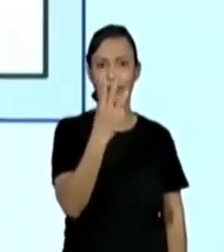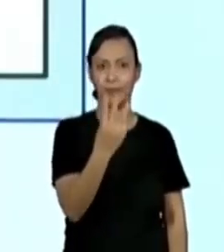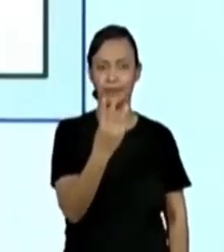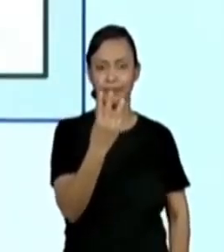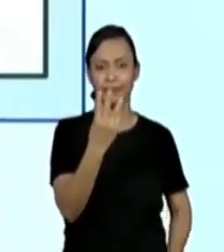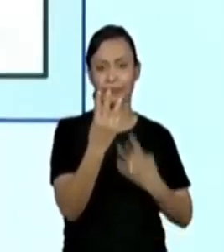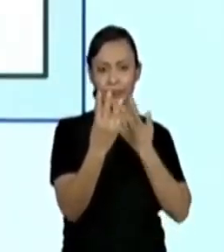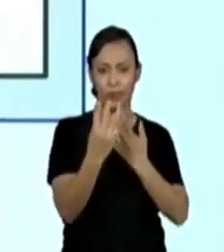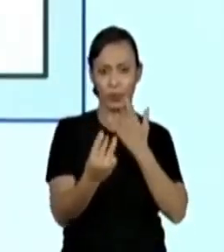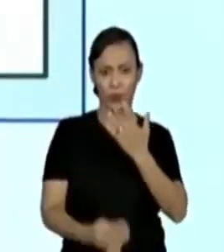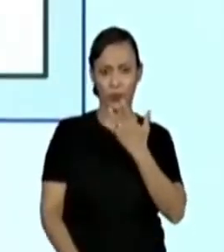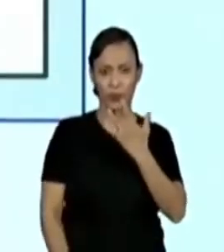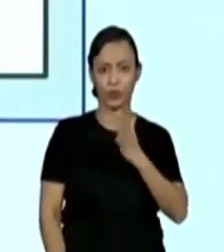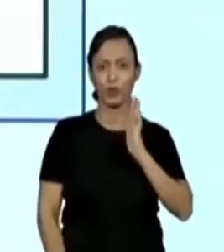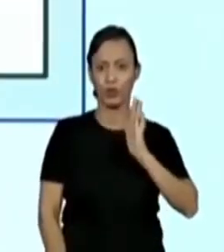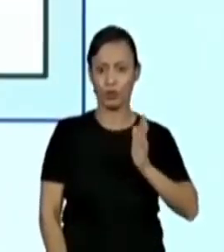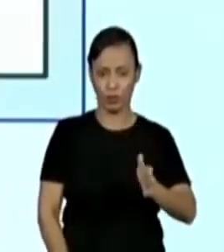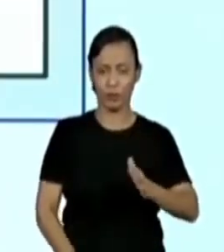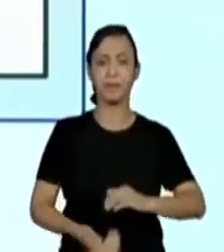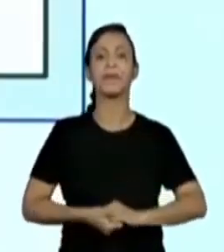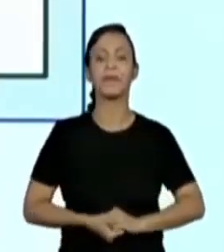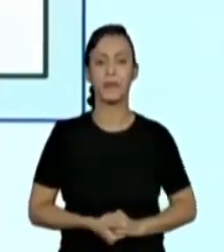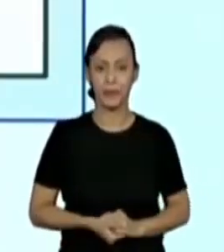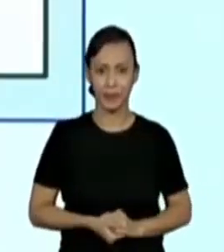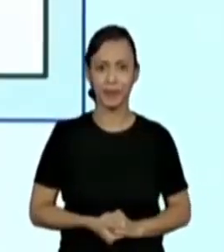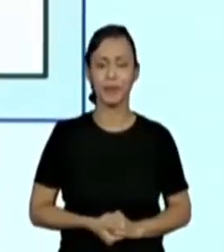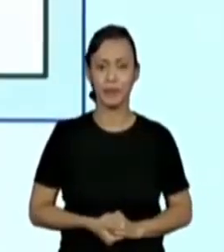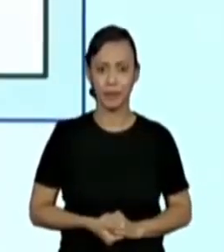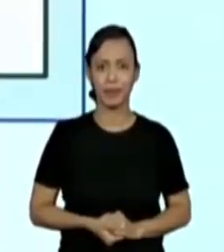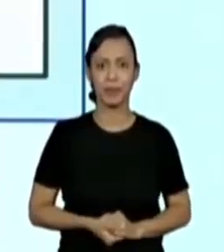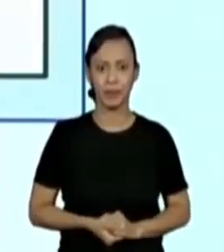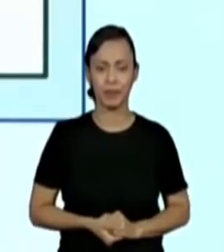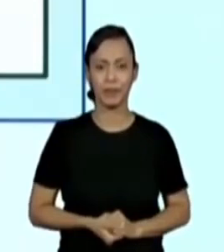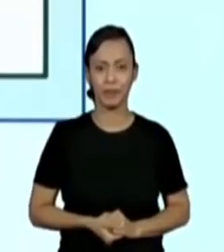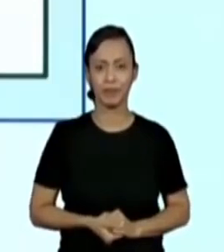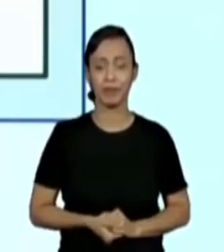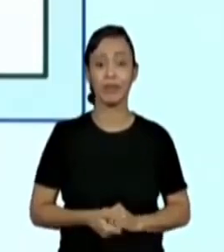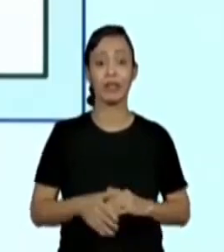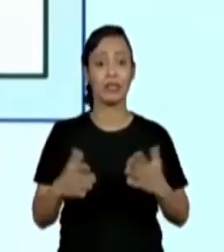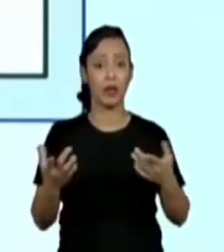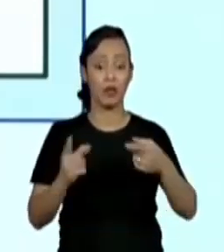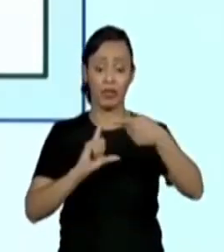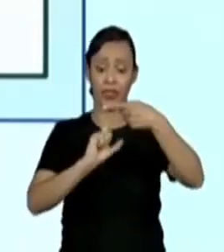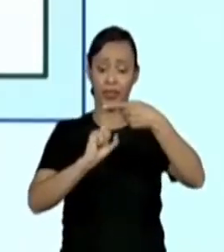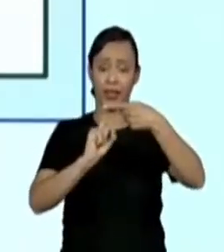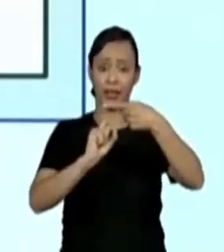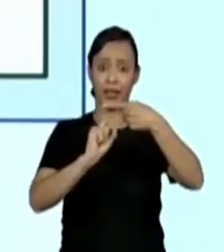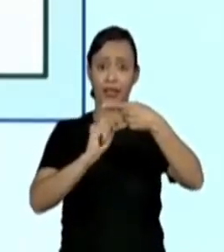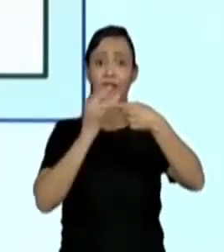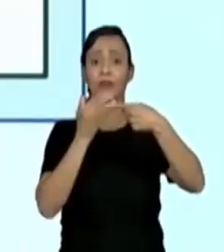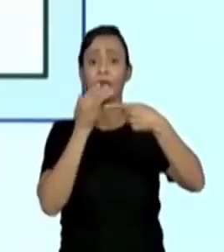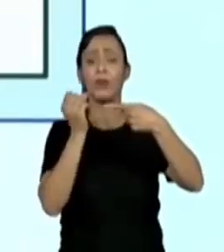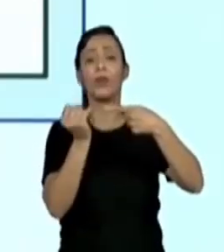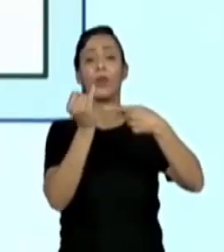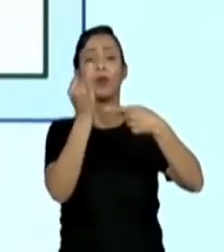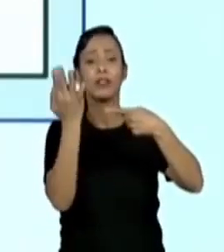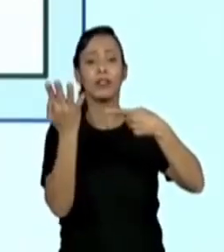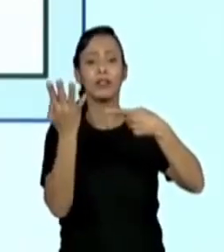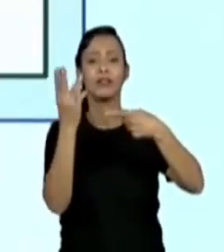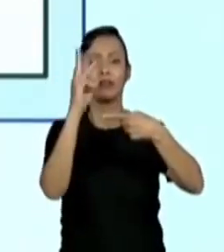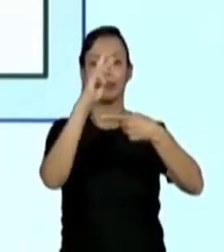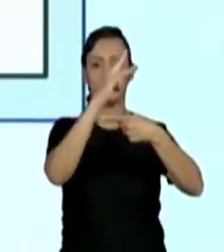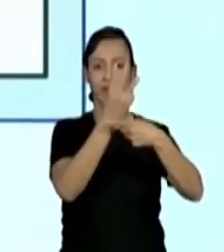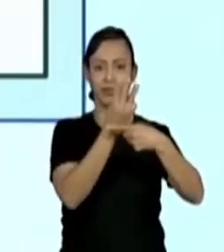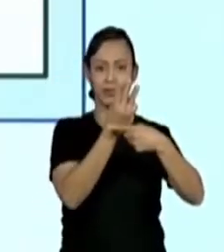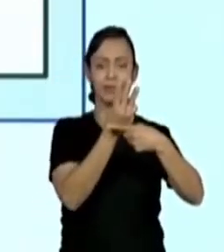3 três partes pintadas das 10 partes